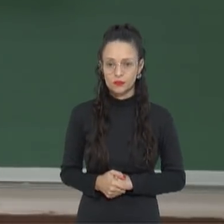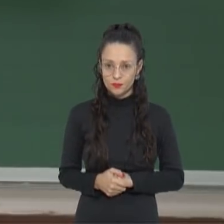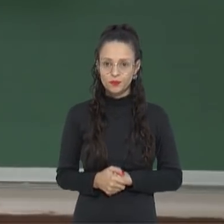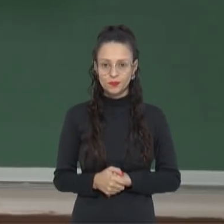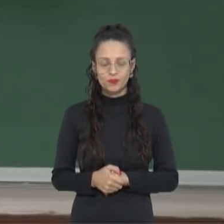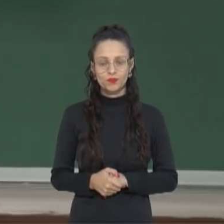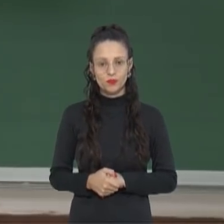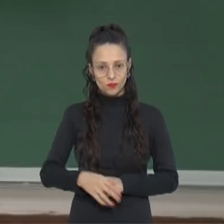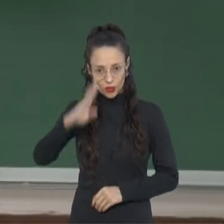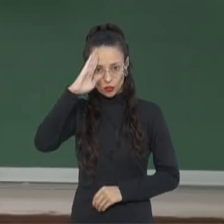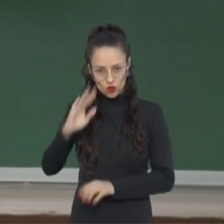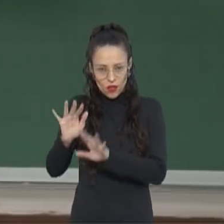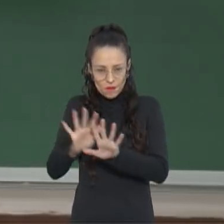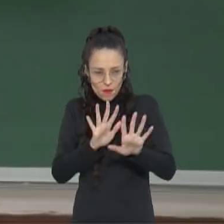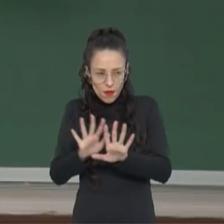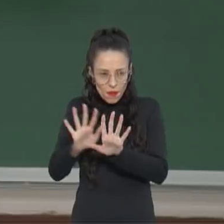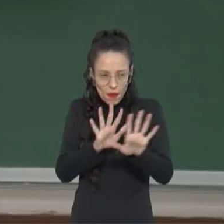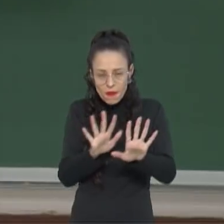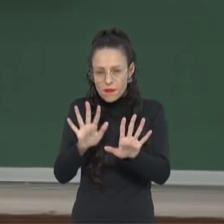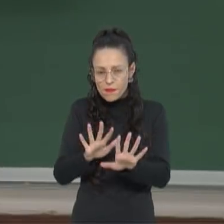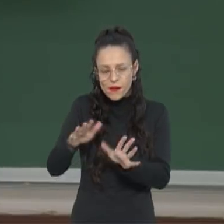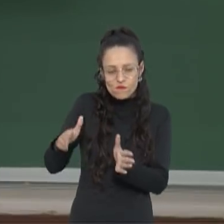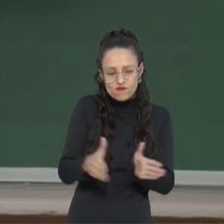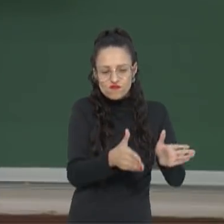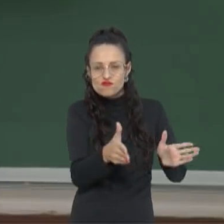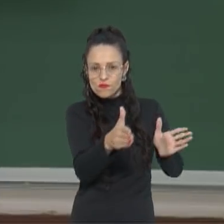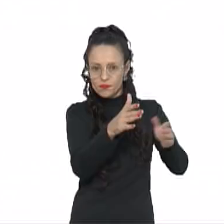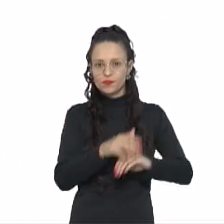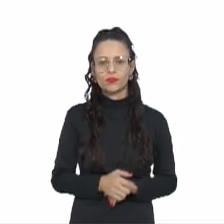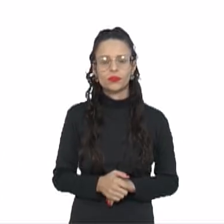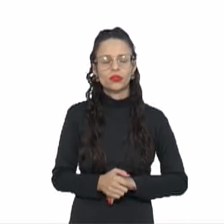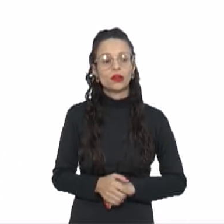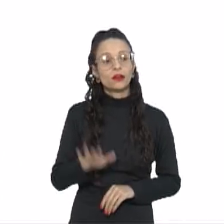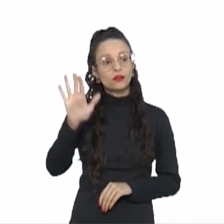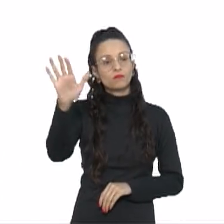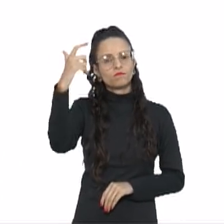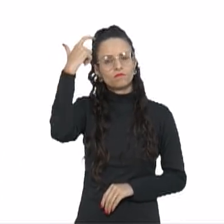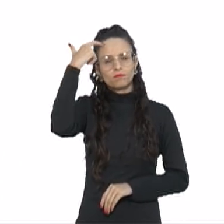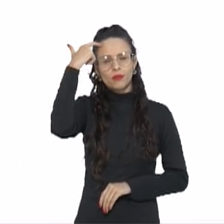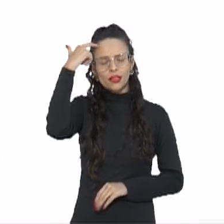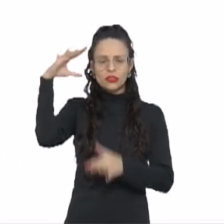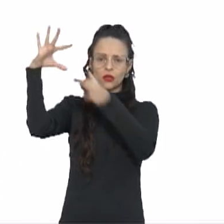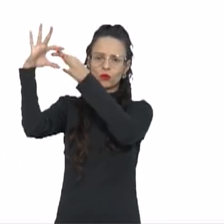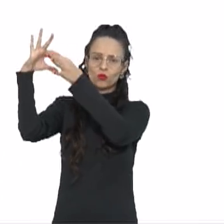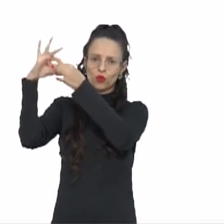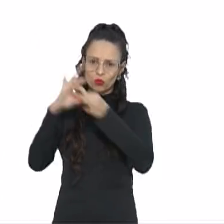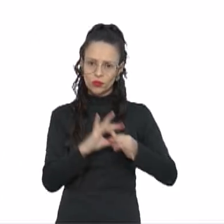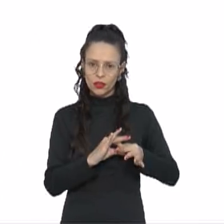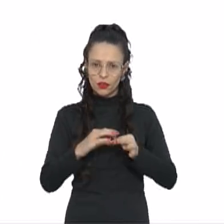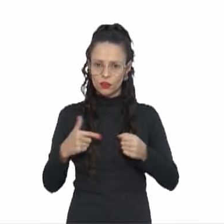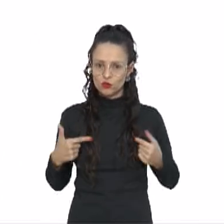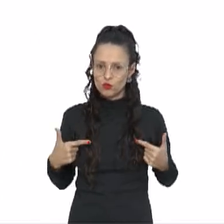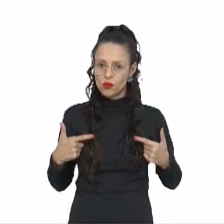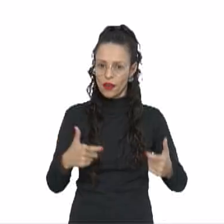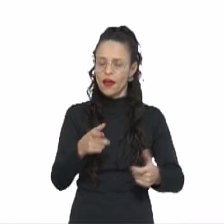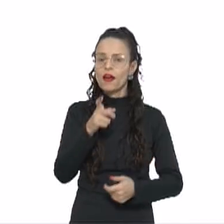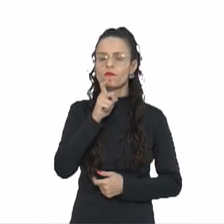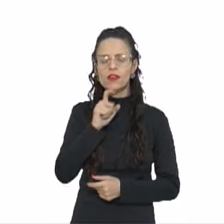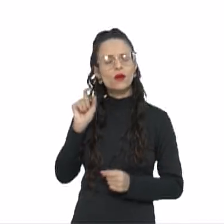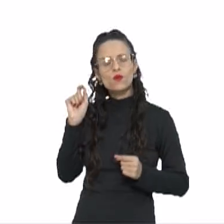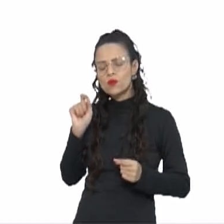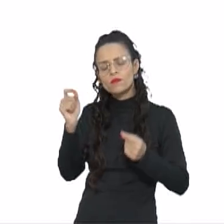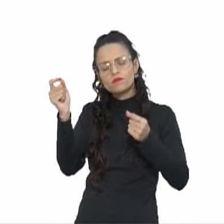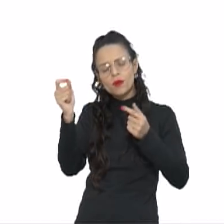vietcongues atravessando o rio. Então, pensando no contexto da Guerra Fria, quais